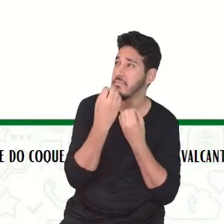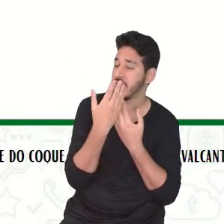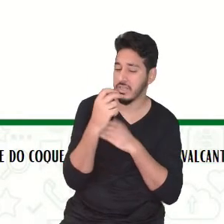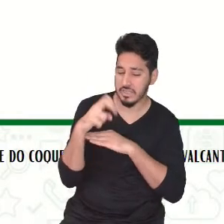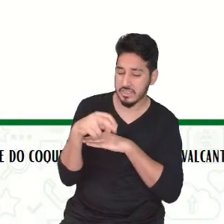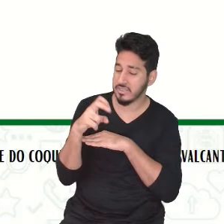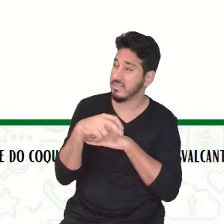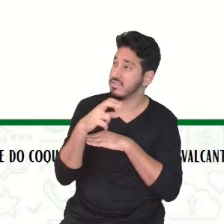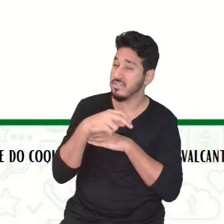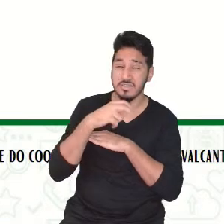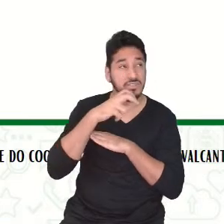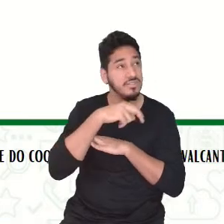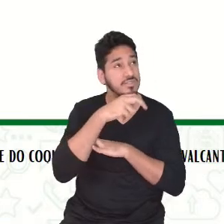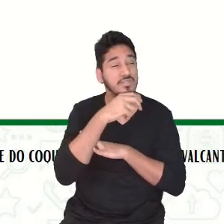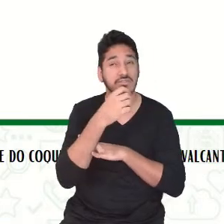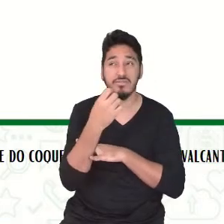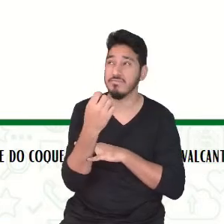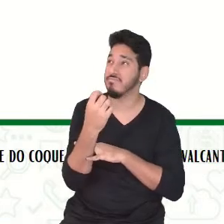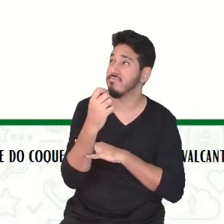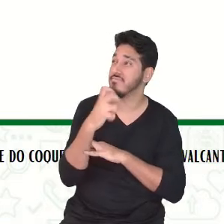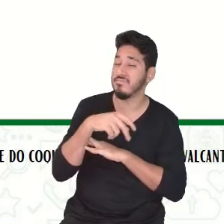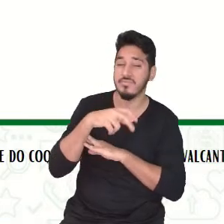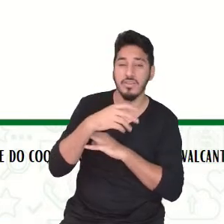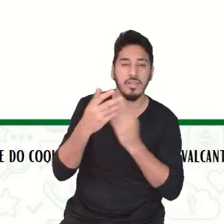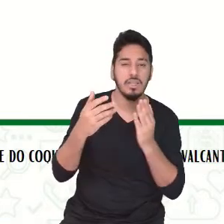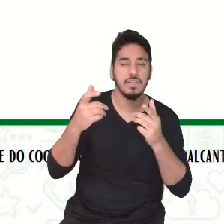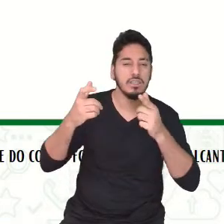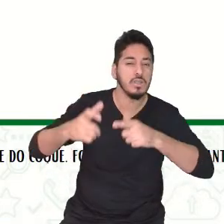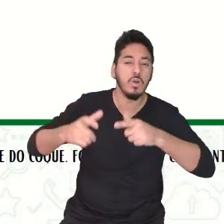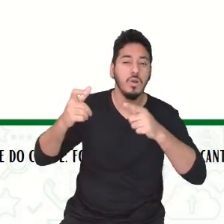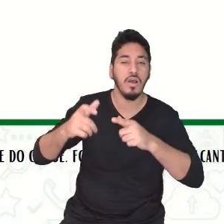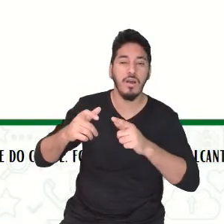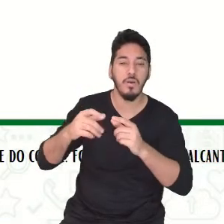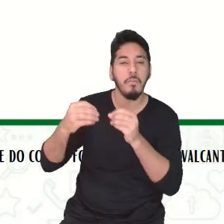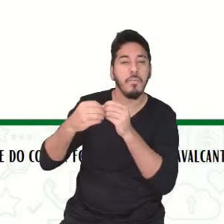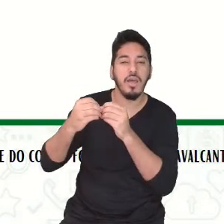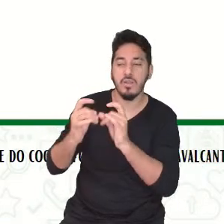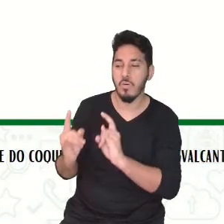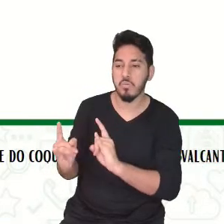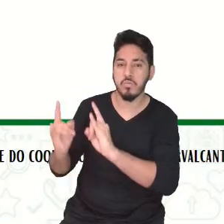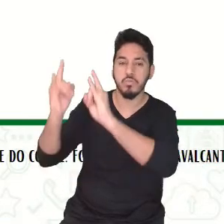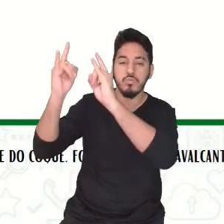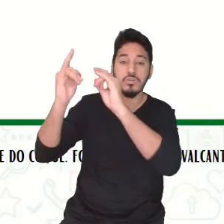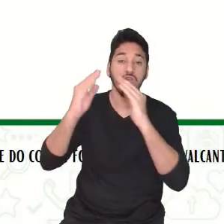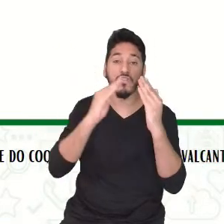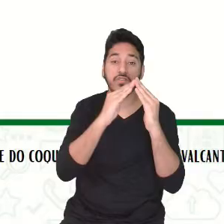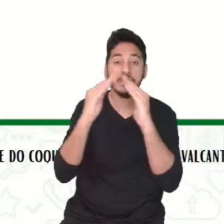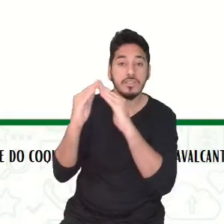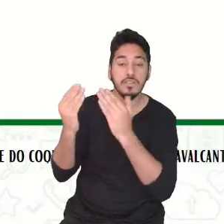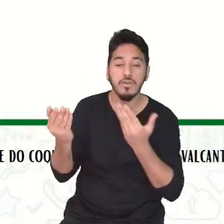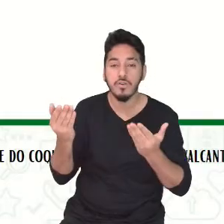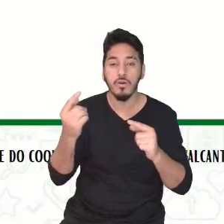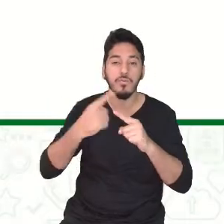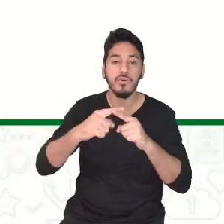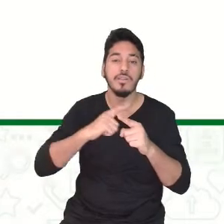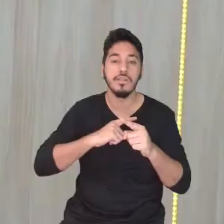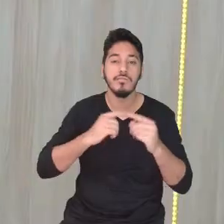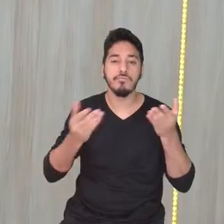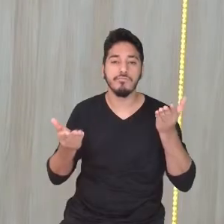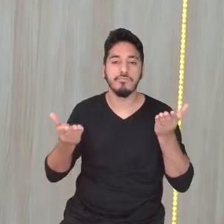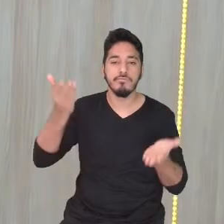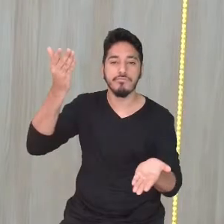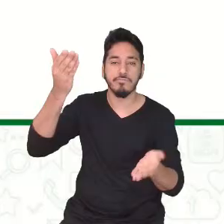andando nesse local, desse tipo de prédio, né? E são vizinhos. Por quê? Desigualdade